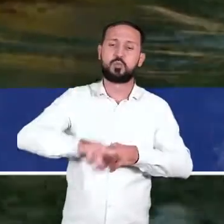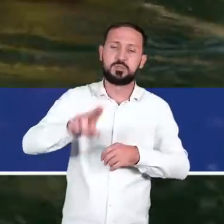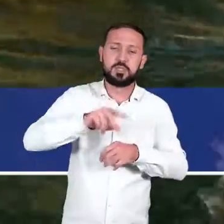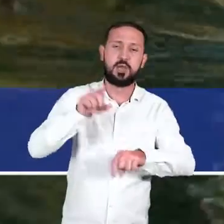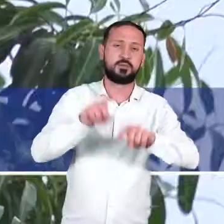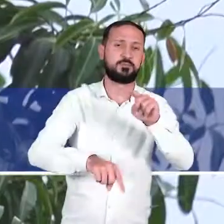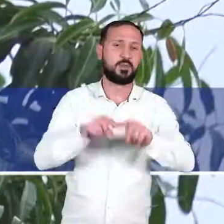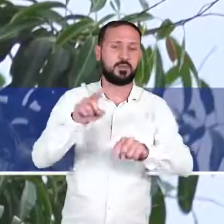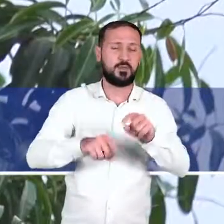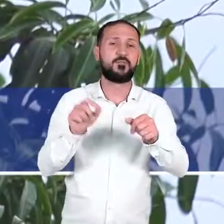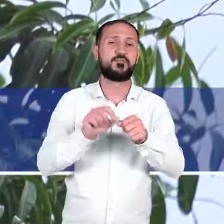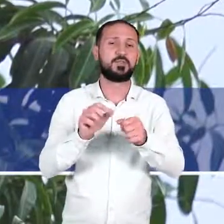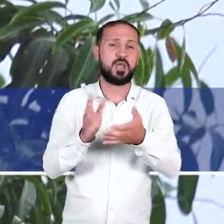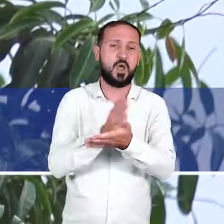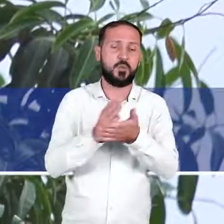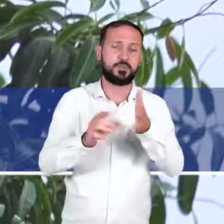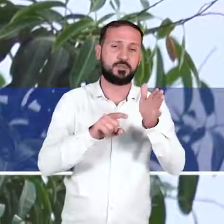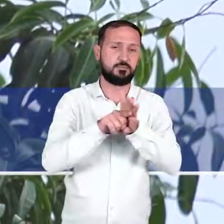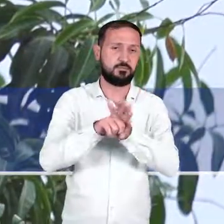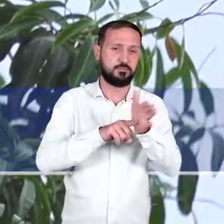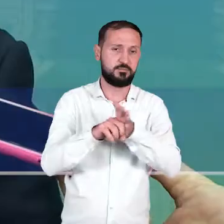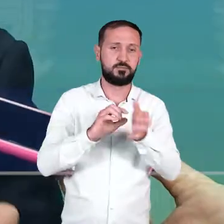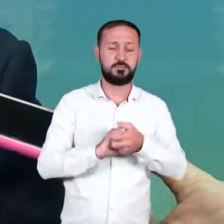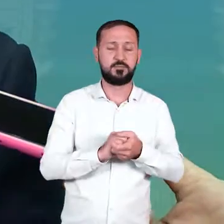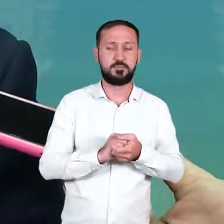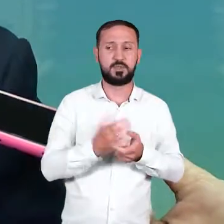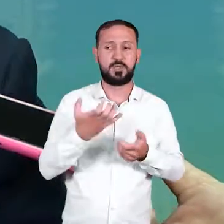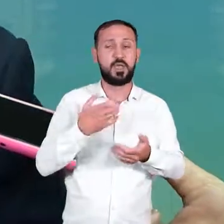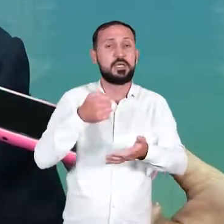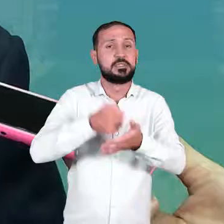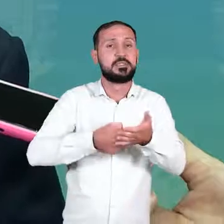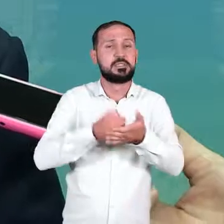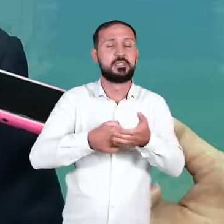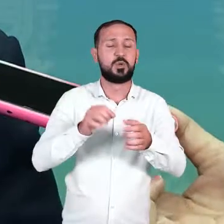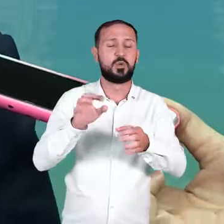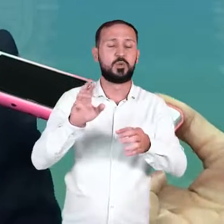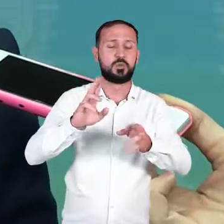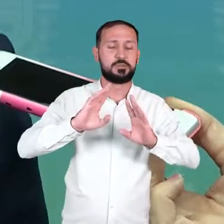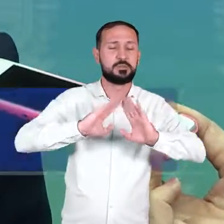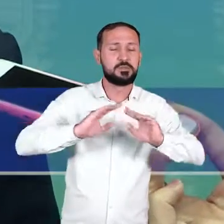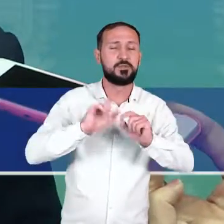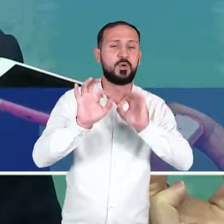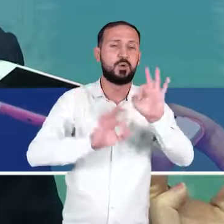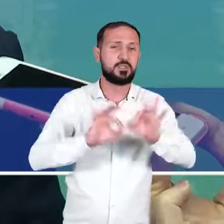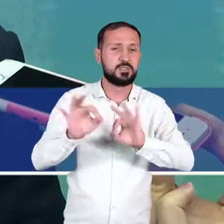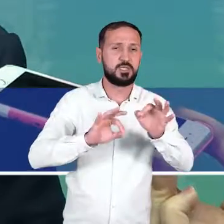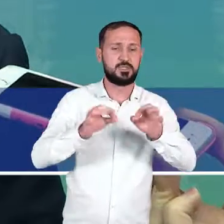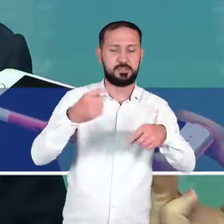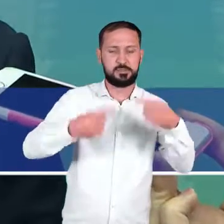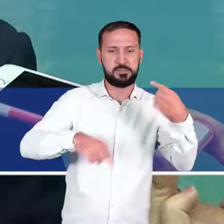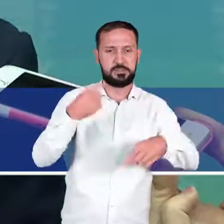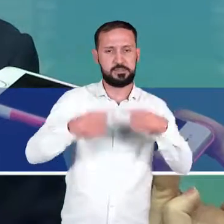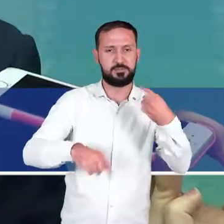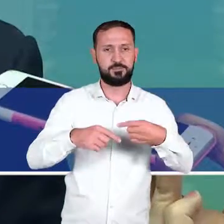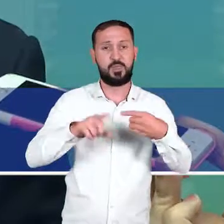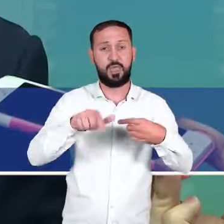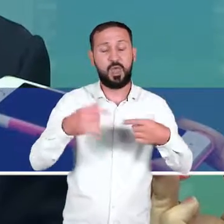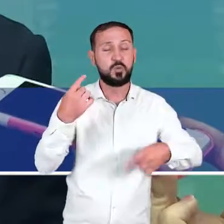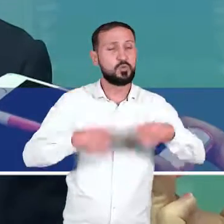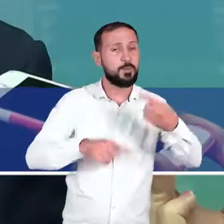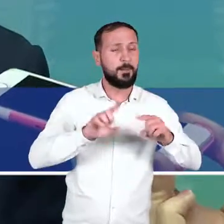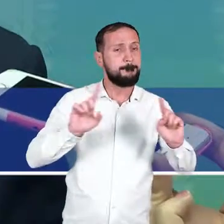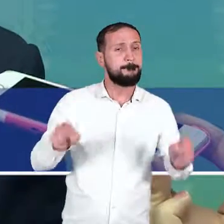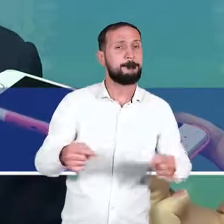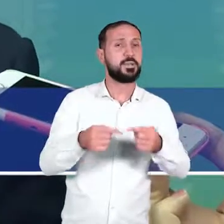recursos naturais e realização de pesquisas. Buscamos trazer esse debate para a Assembleia Legislativa, um